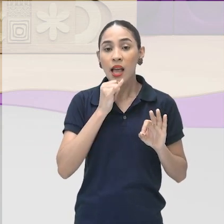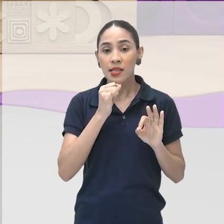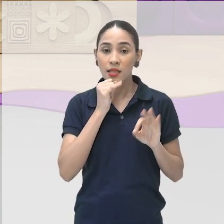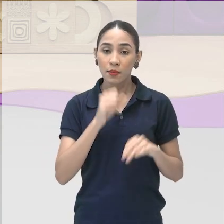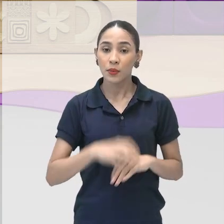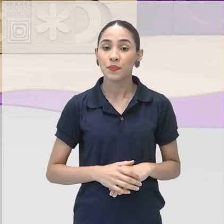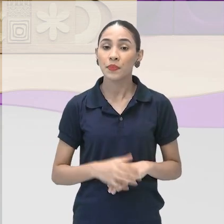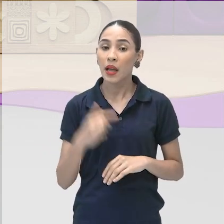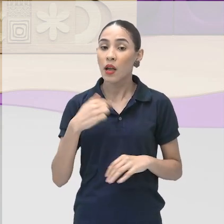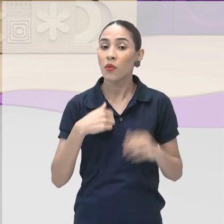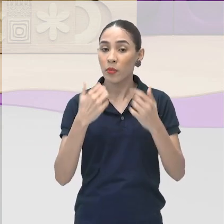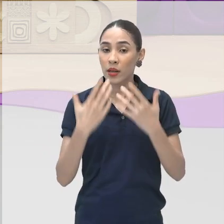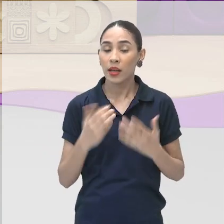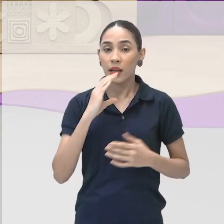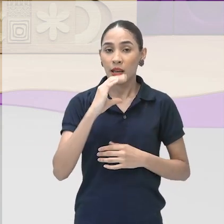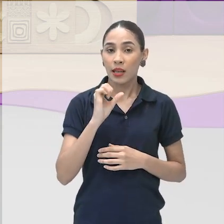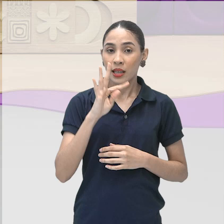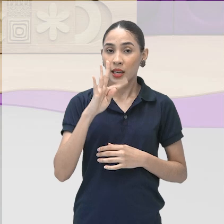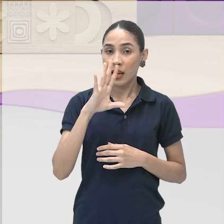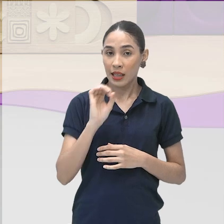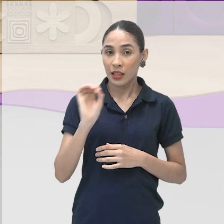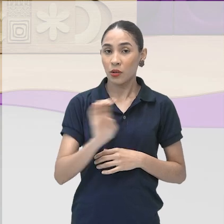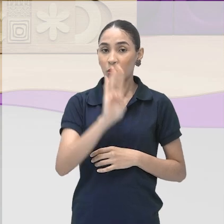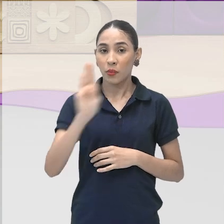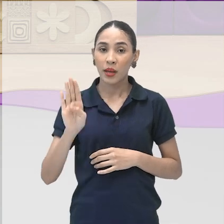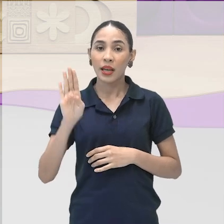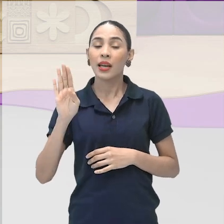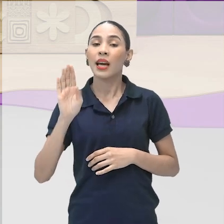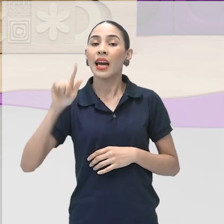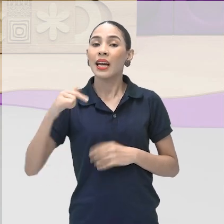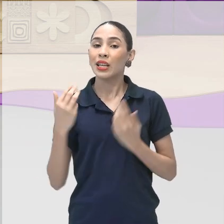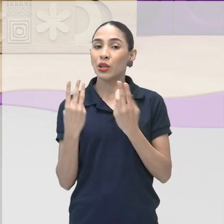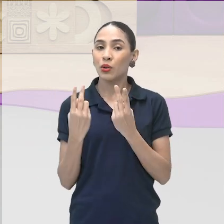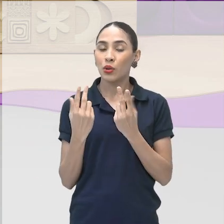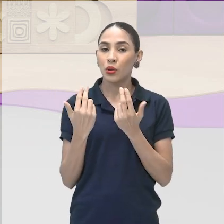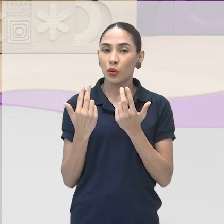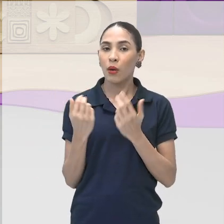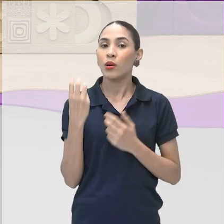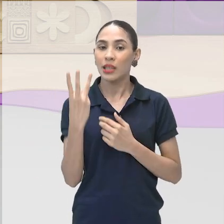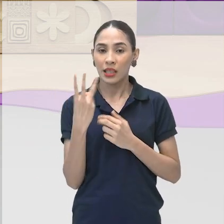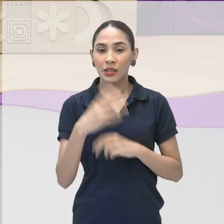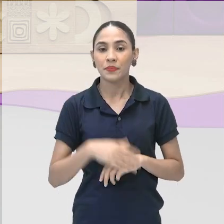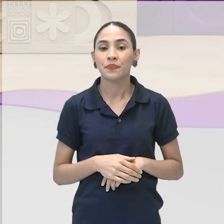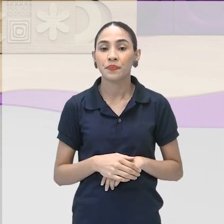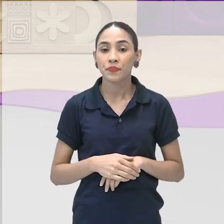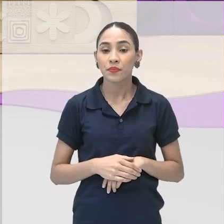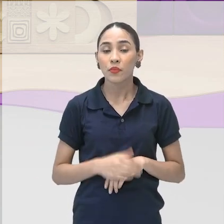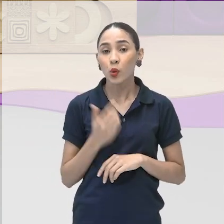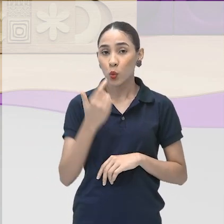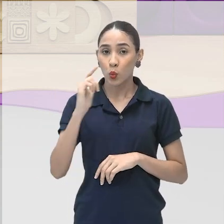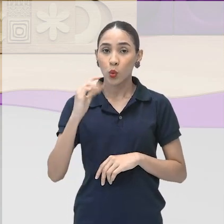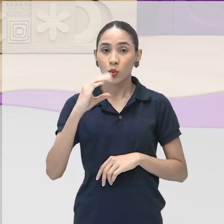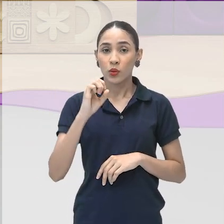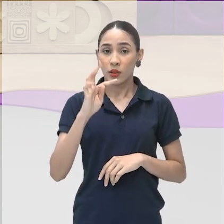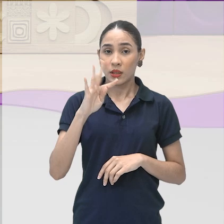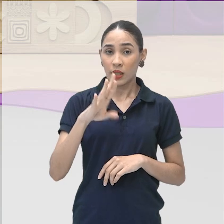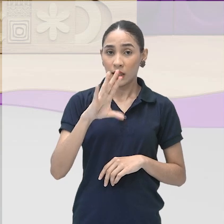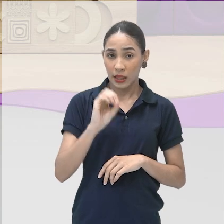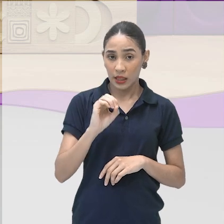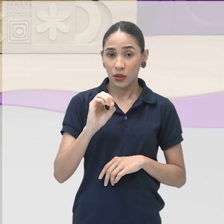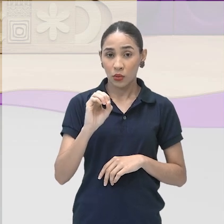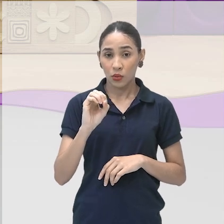disse aqui que o cateto B, ele mede 3 unidades de área, digamos. O outro cateto ali, o